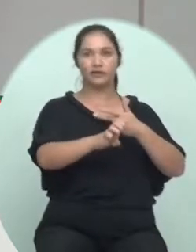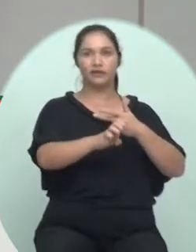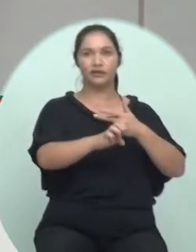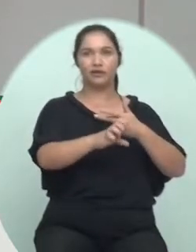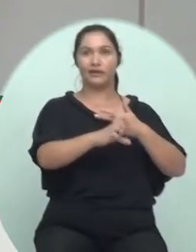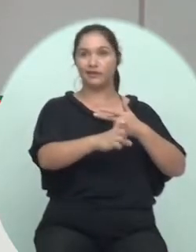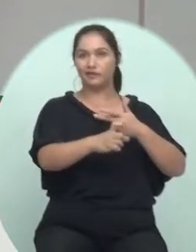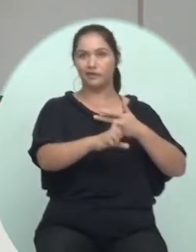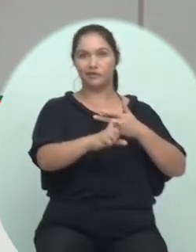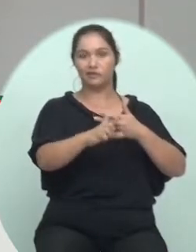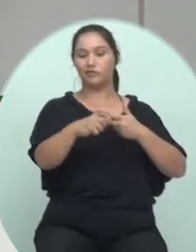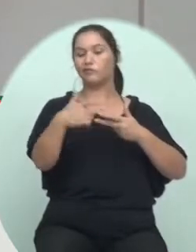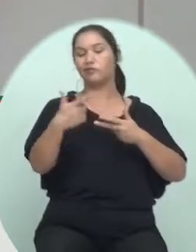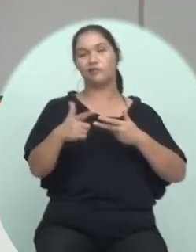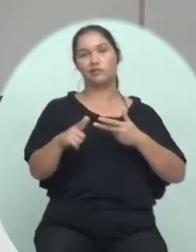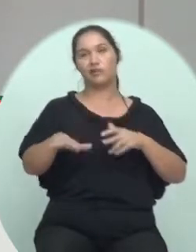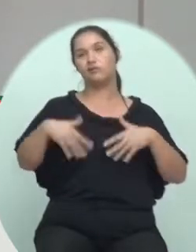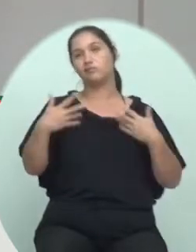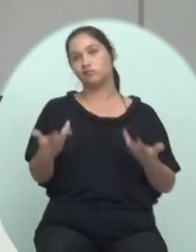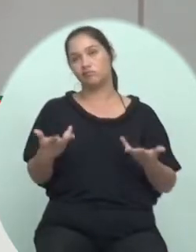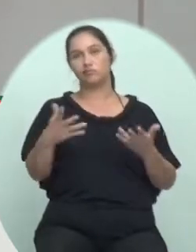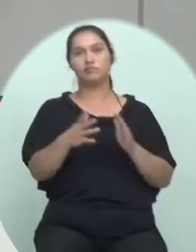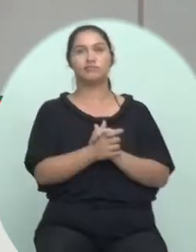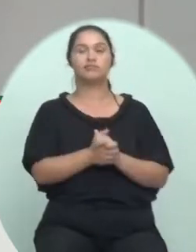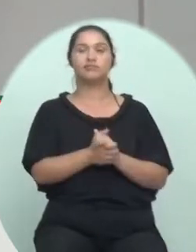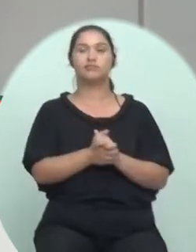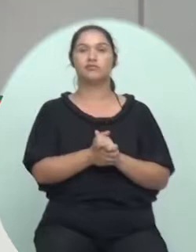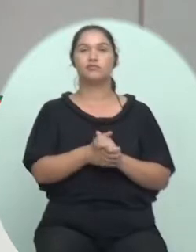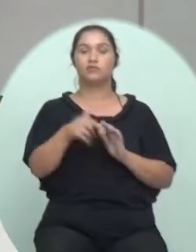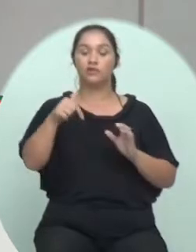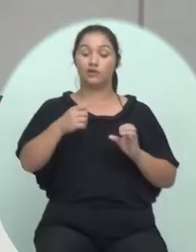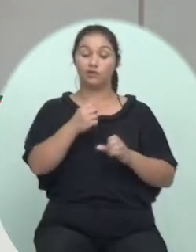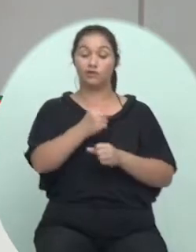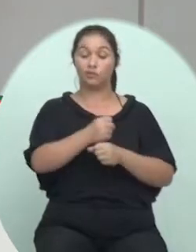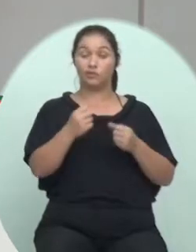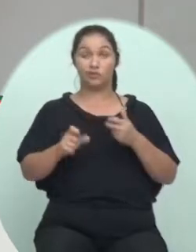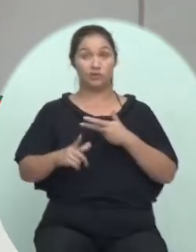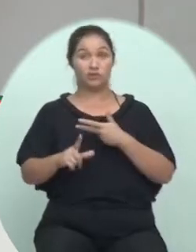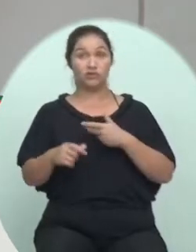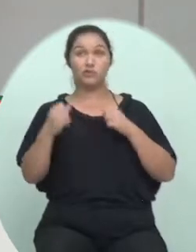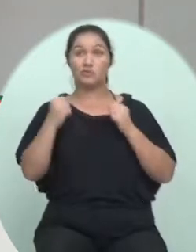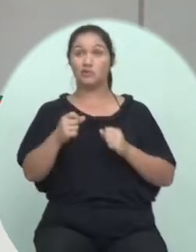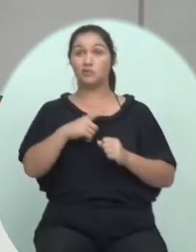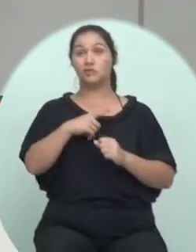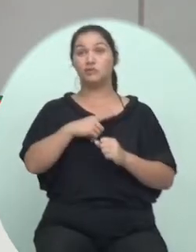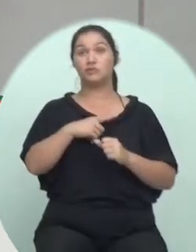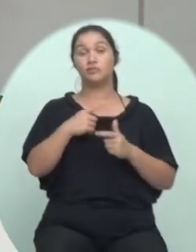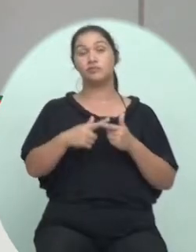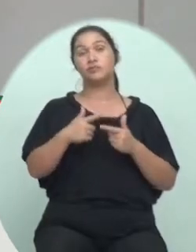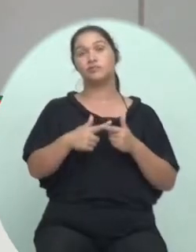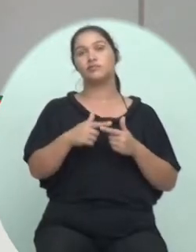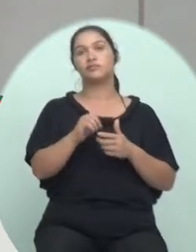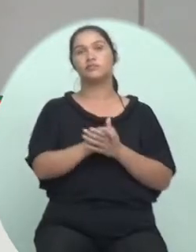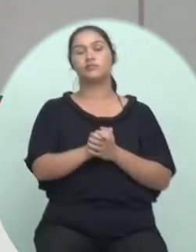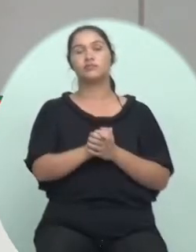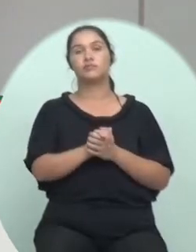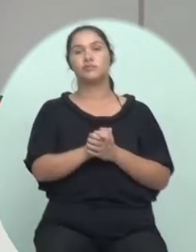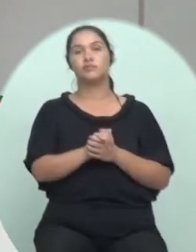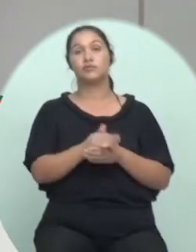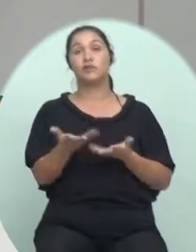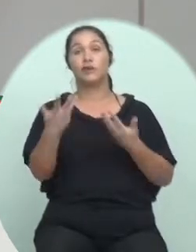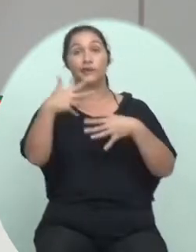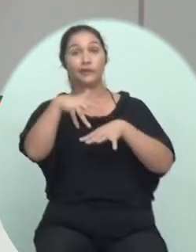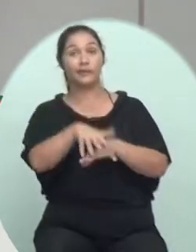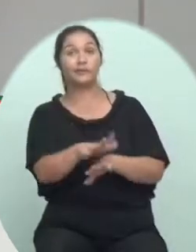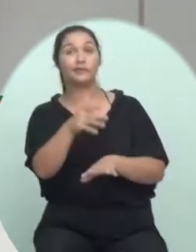eu acredito ser importante nós termos então uma comissão no legislativo, né, para discutir a questão da inclusão da mulher,